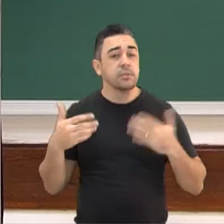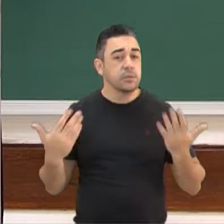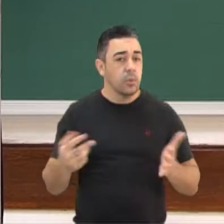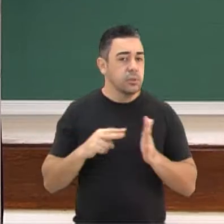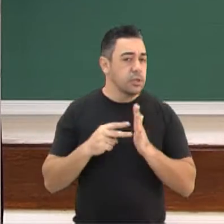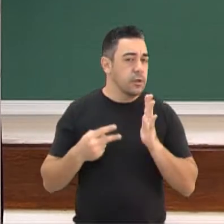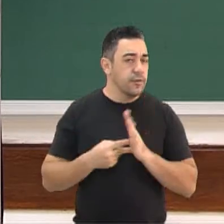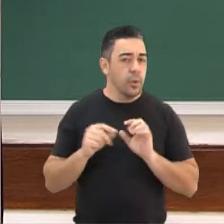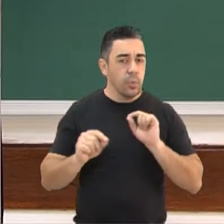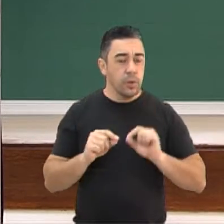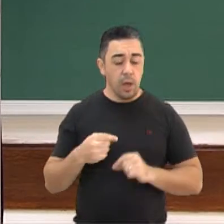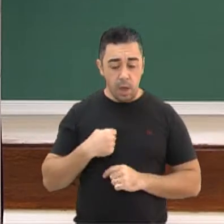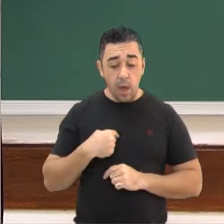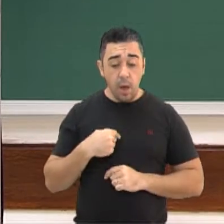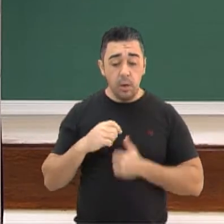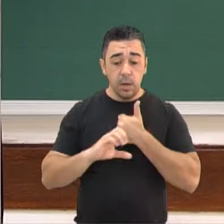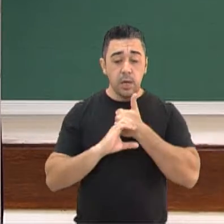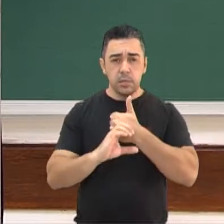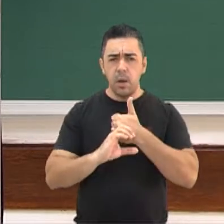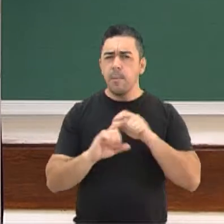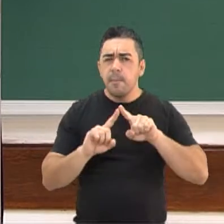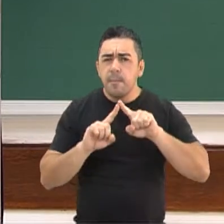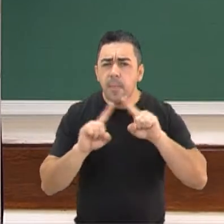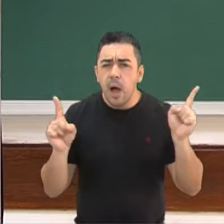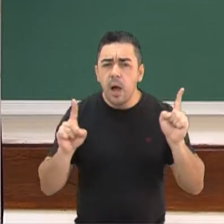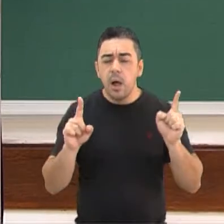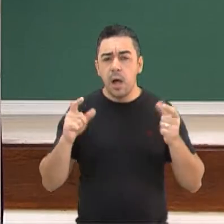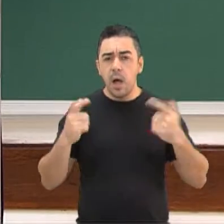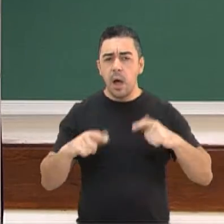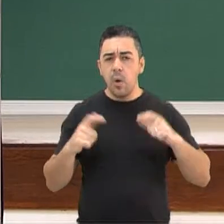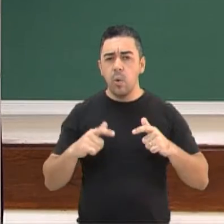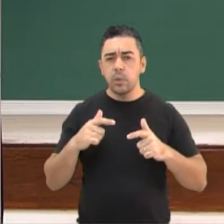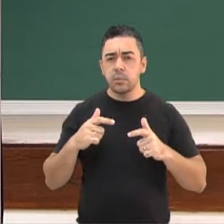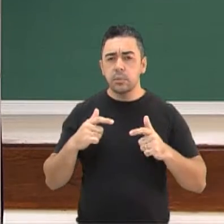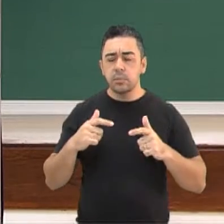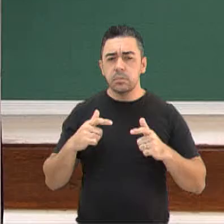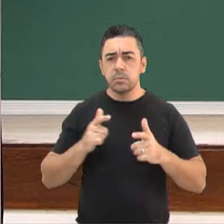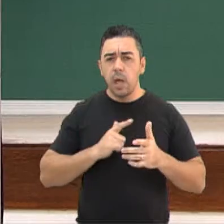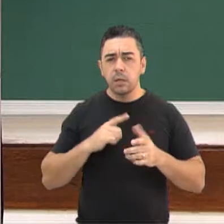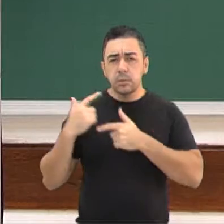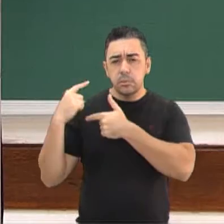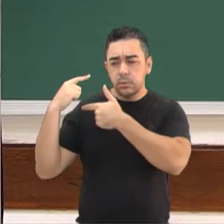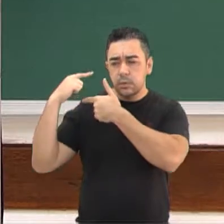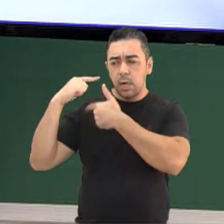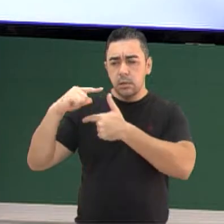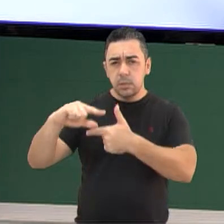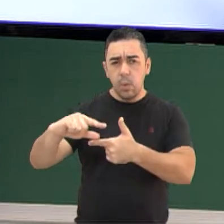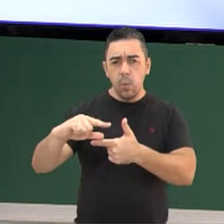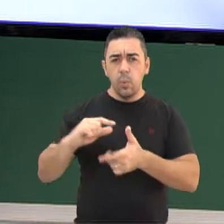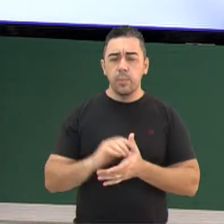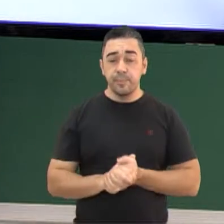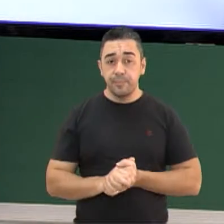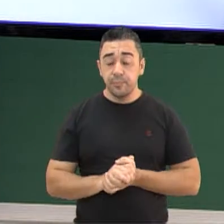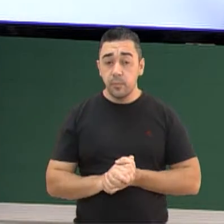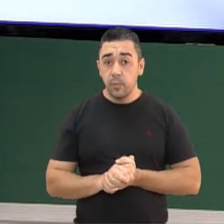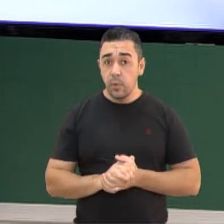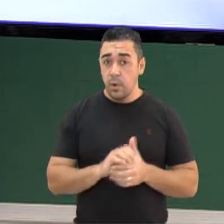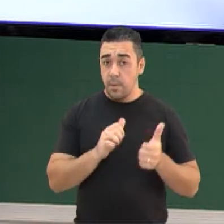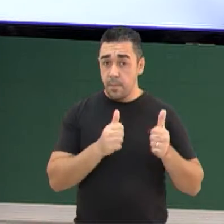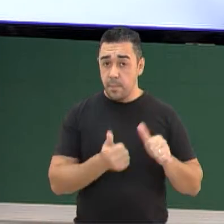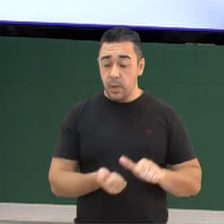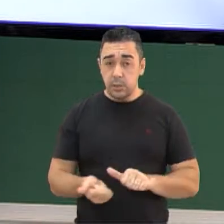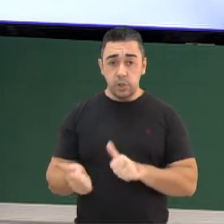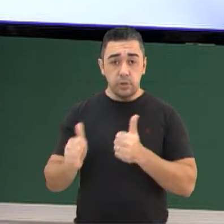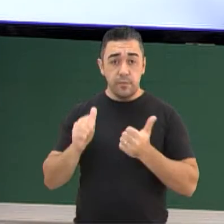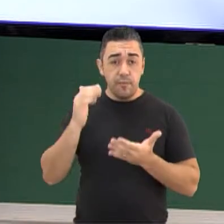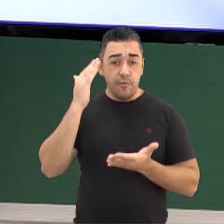é aquilo que te torna cristão. Mas da onde que vem essa tradição? Um dos batismos mais famosos que